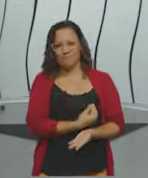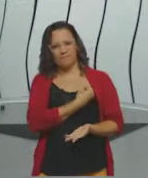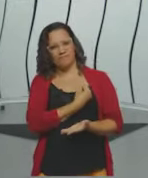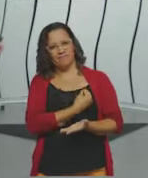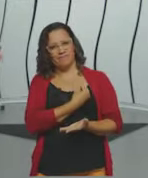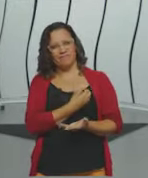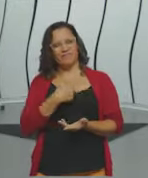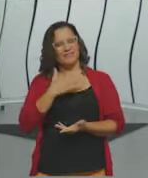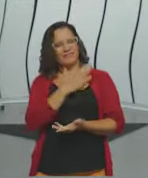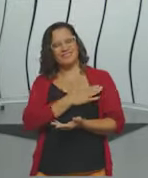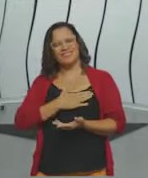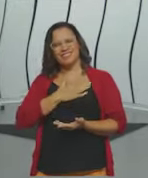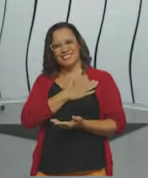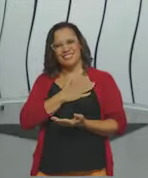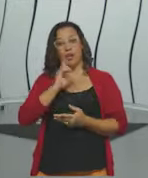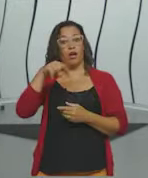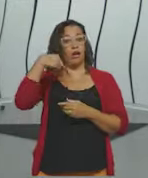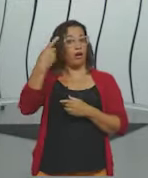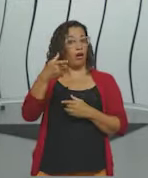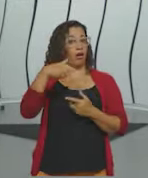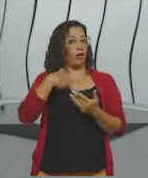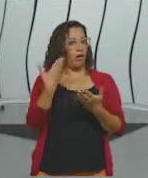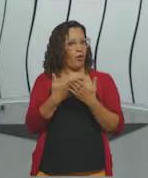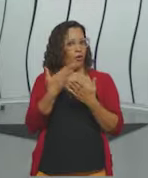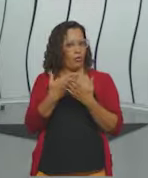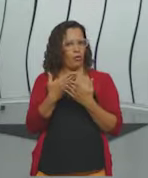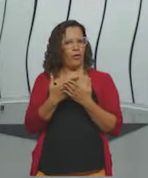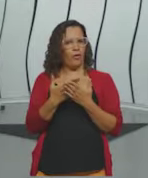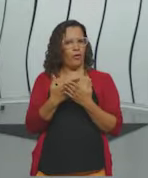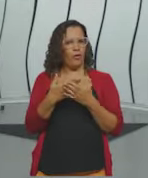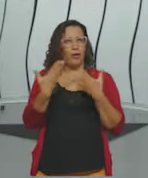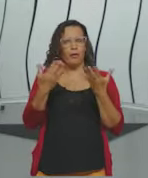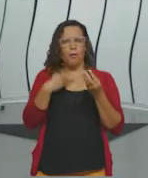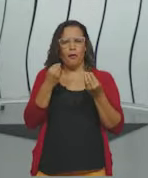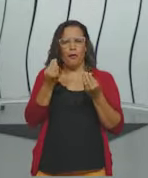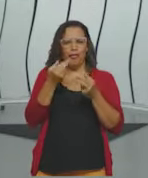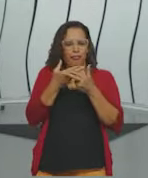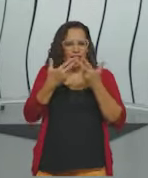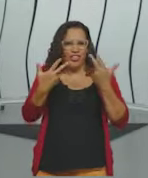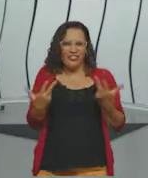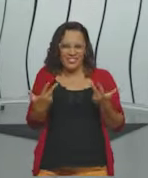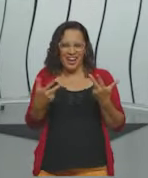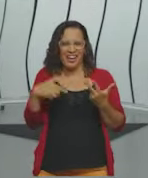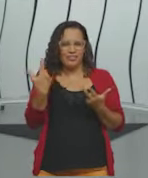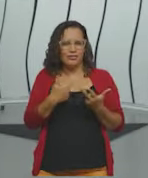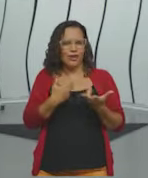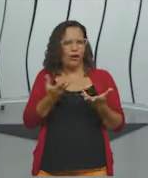foi um prazer e na próxima aula eu venho aí com muito mais novidade para a gente